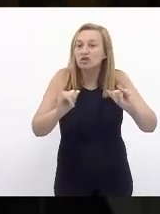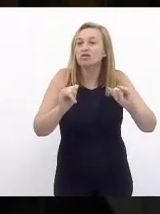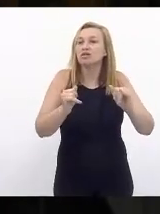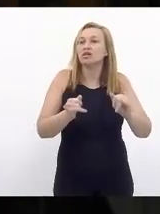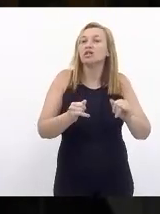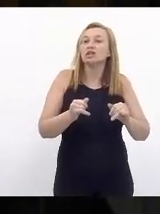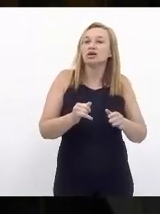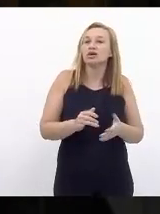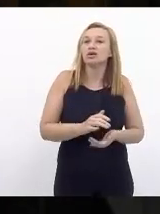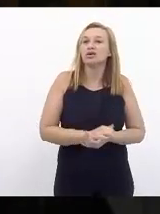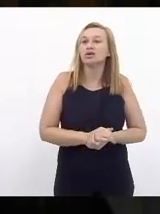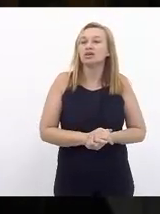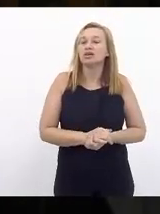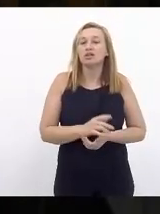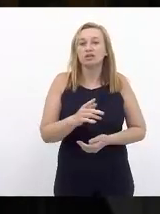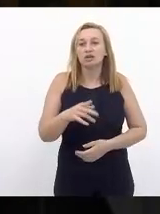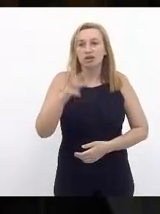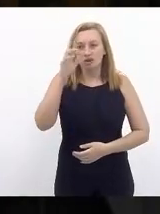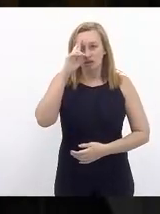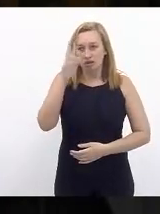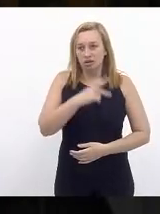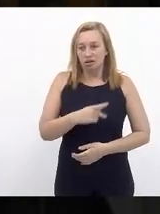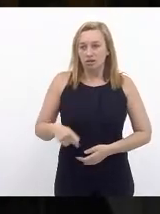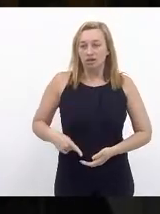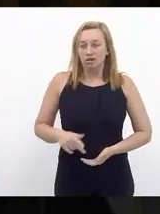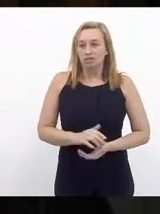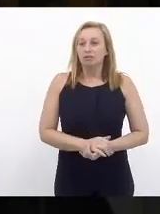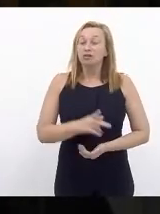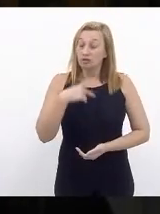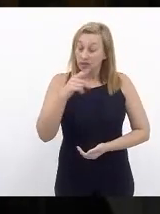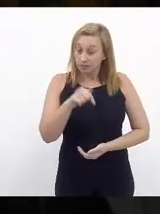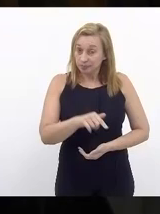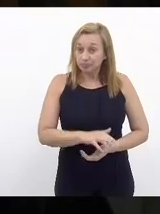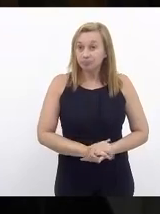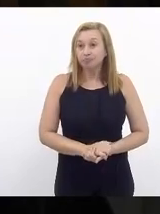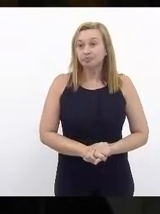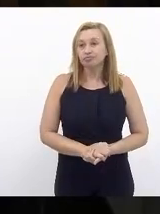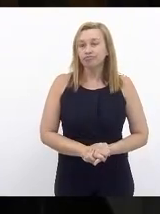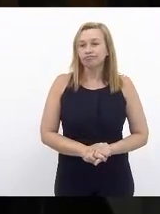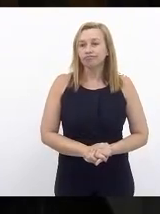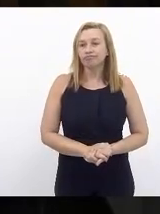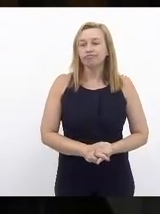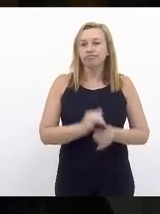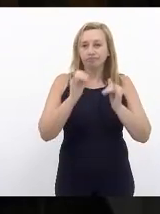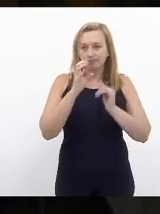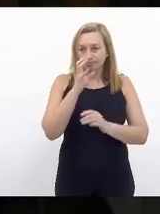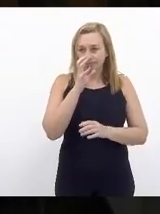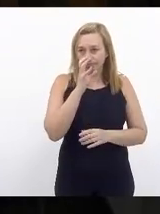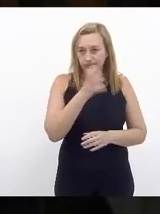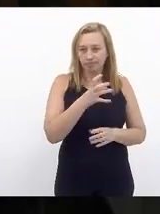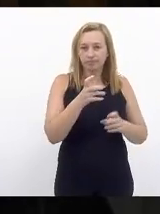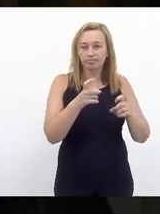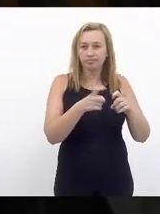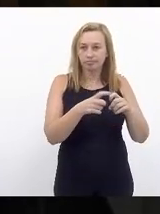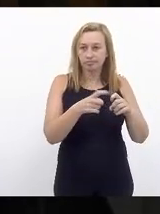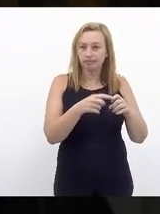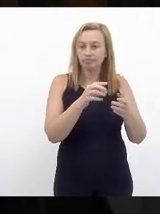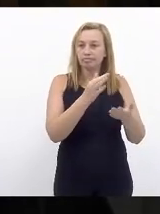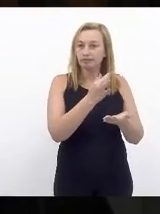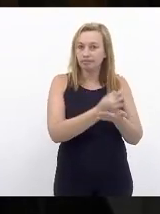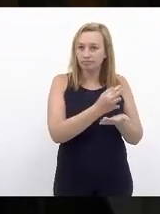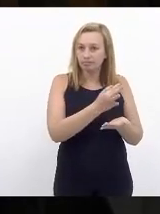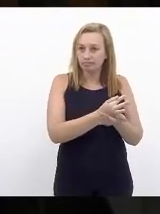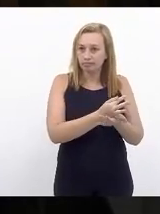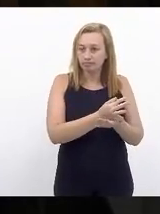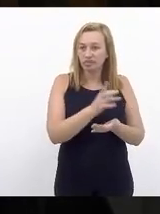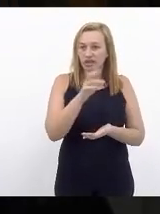publicar. De antemão, presidente, como eu disse aqui, estarei denunciando os médicos faltosos